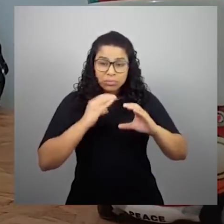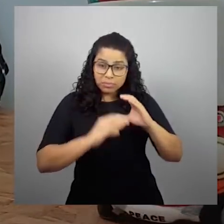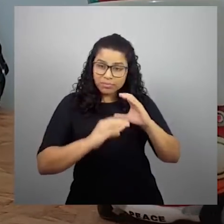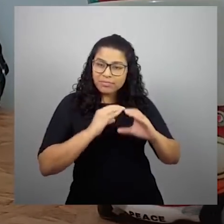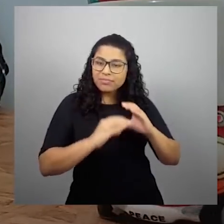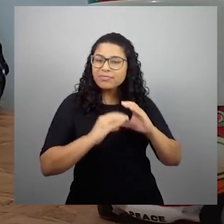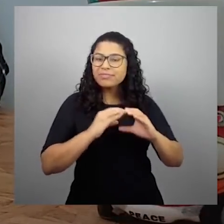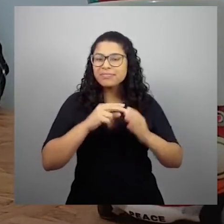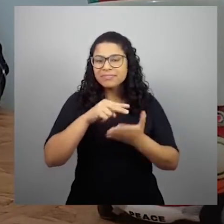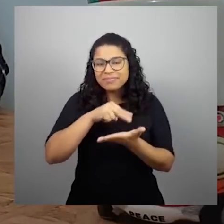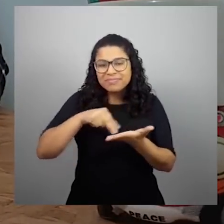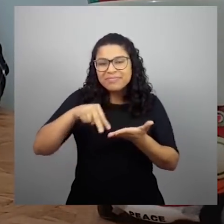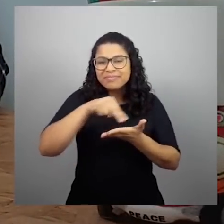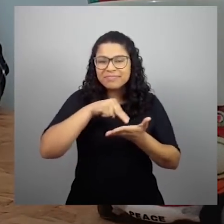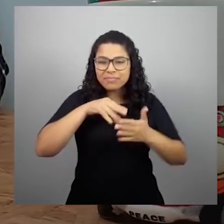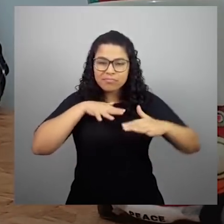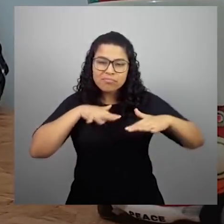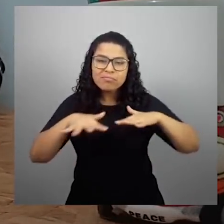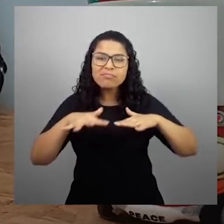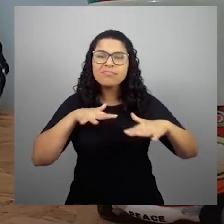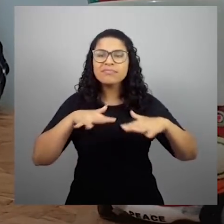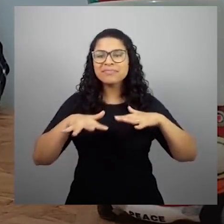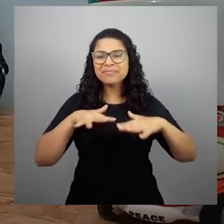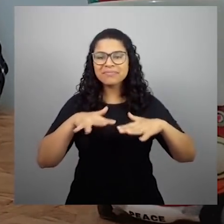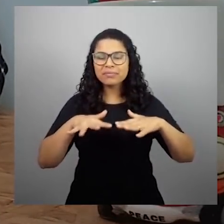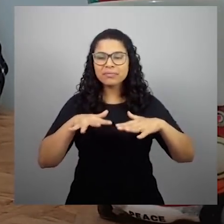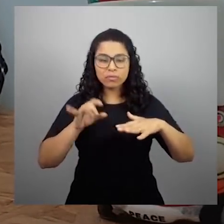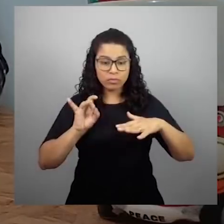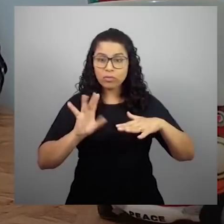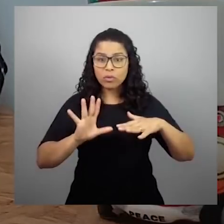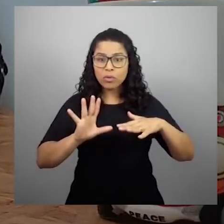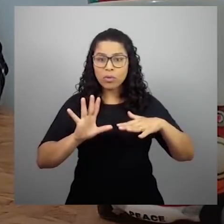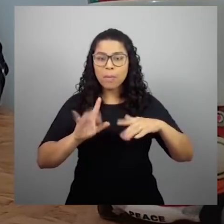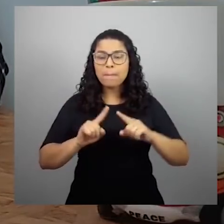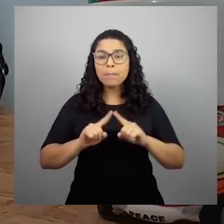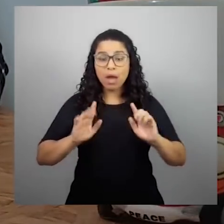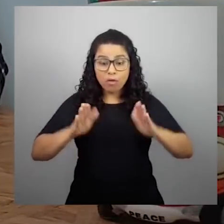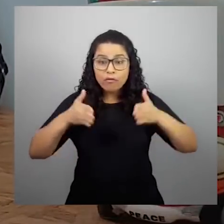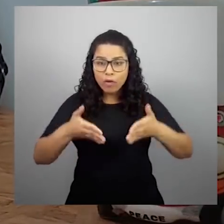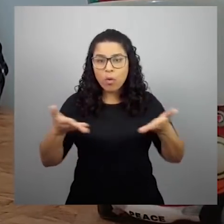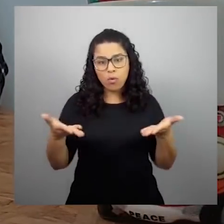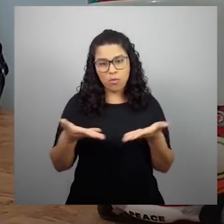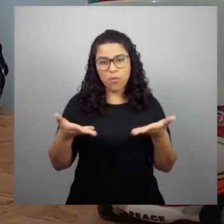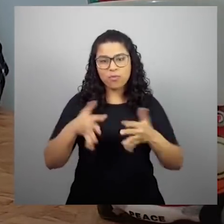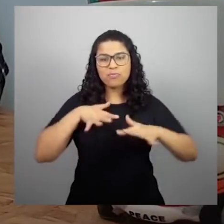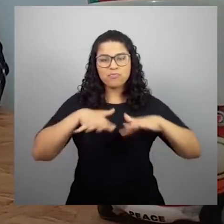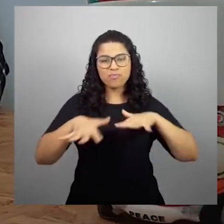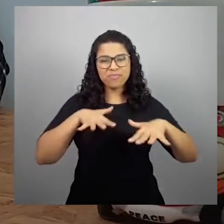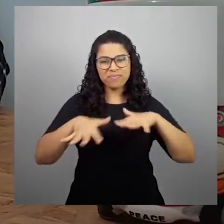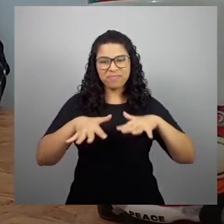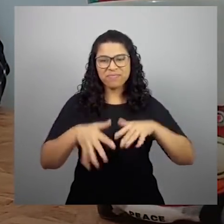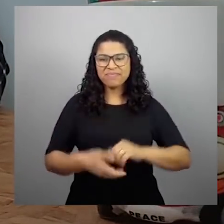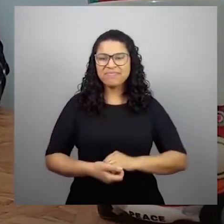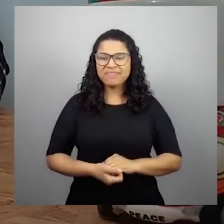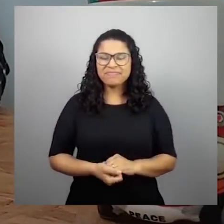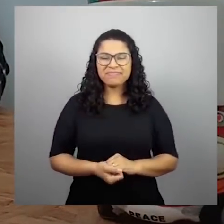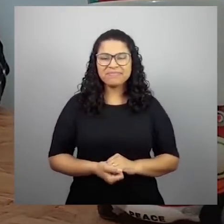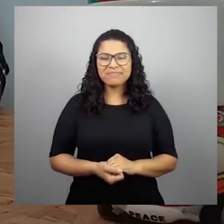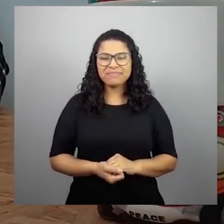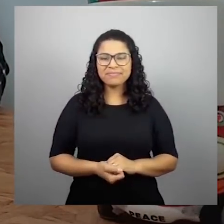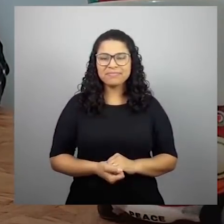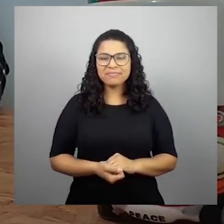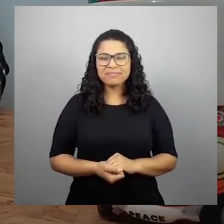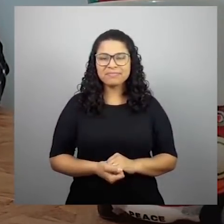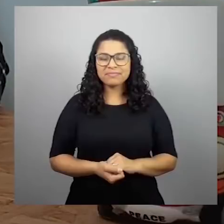comunica através do movimento, e não só do movimento, mas a gente vai focar no movimento agora. E